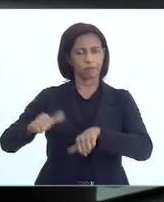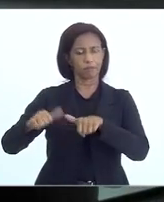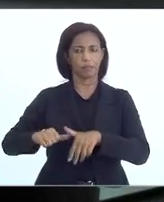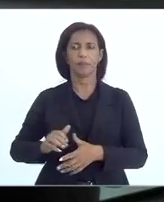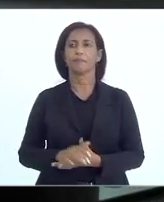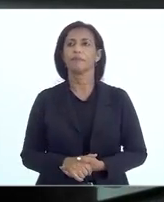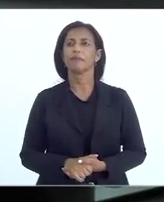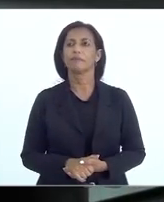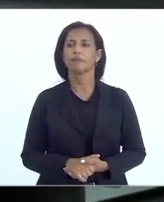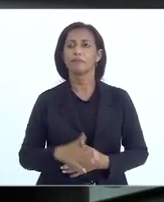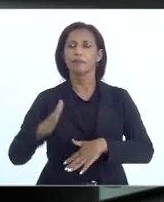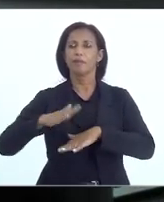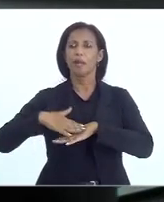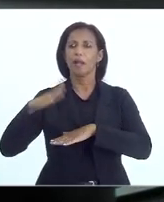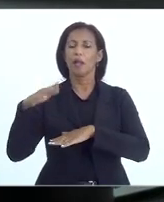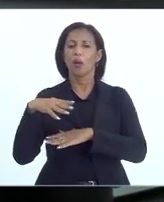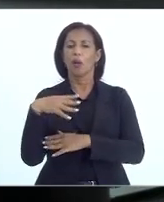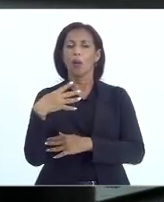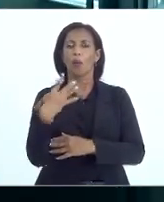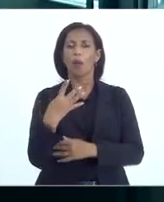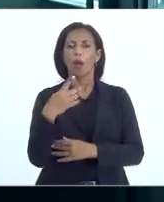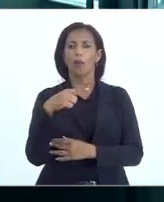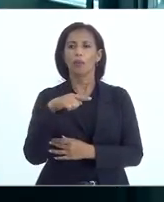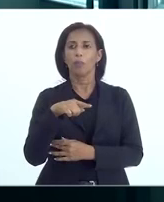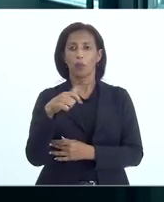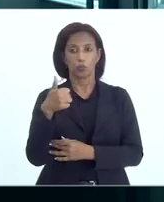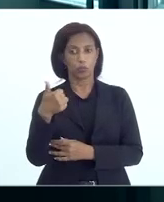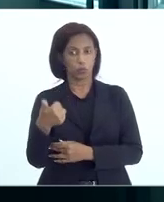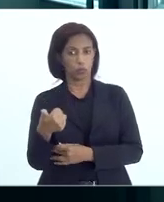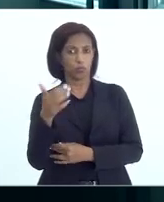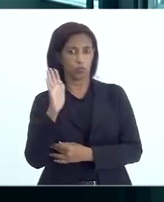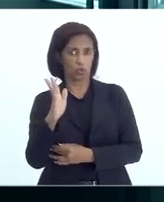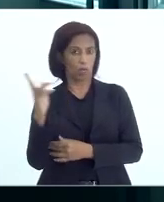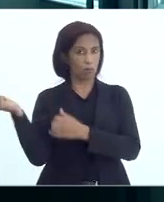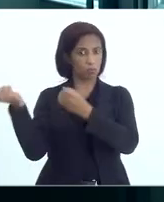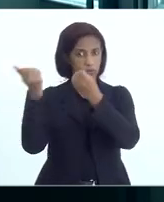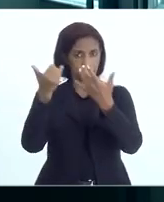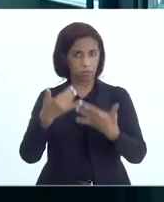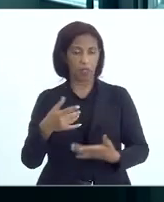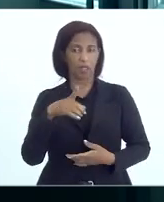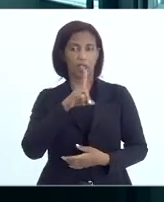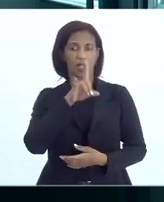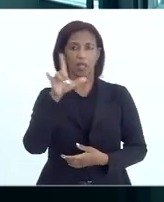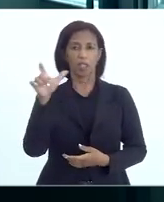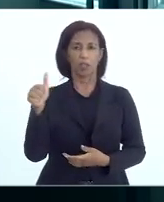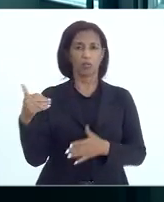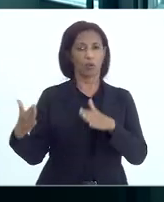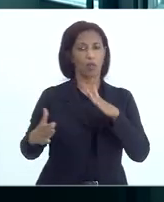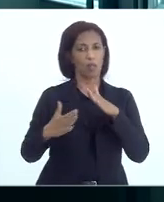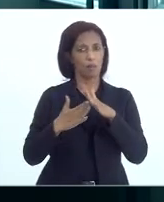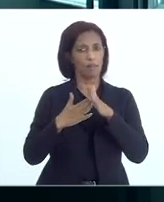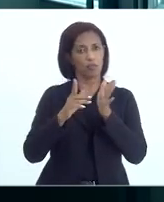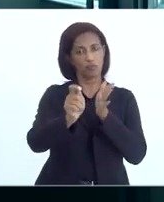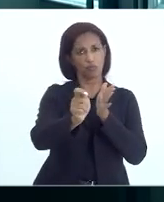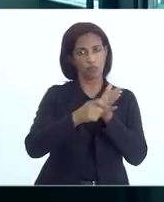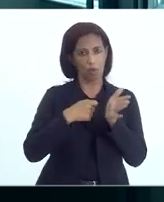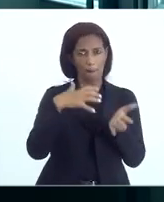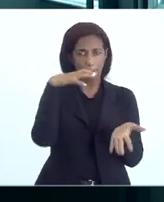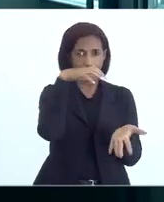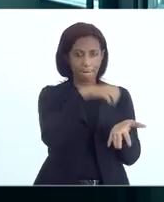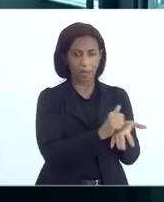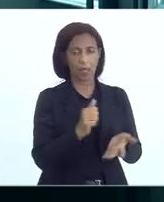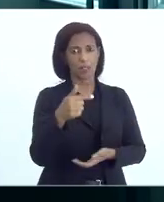seus itens além daquele 4.1 que nós falamos em que a data para a data limite de inscrição